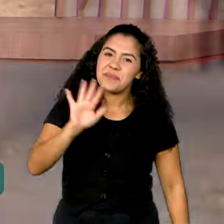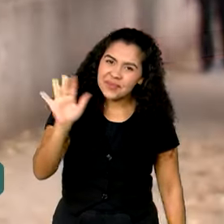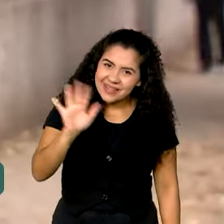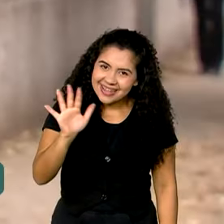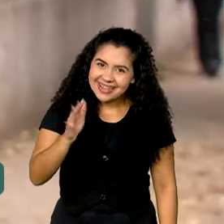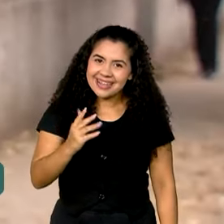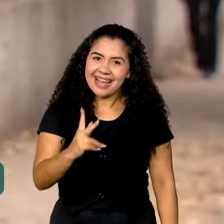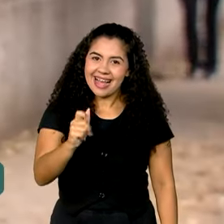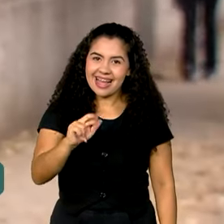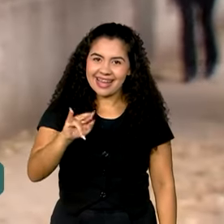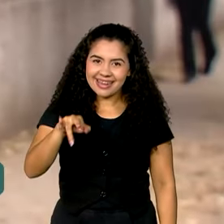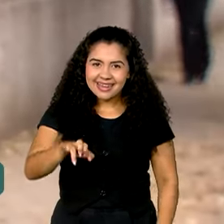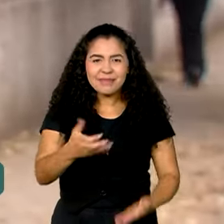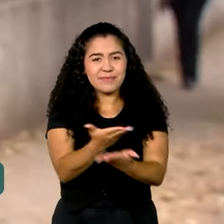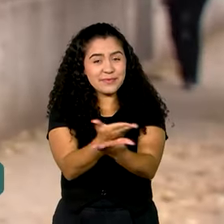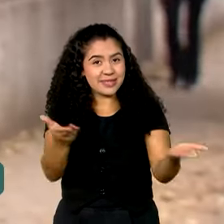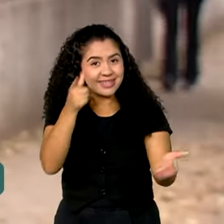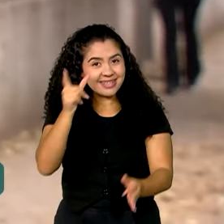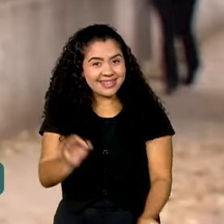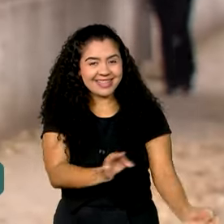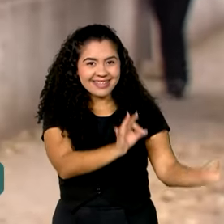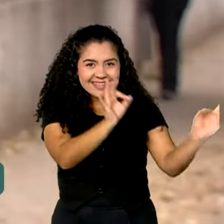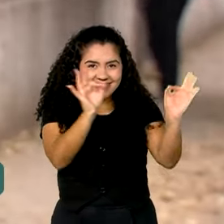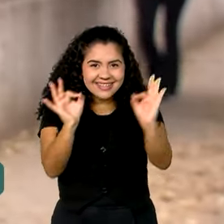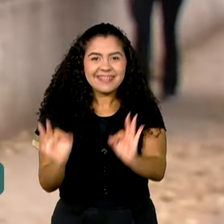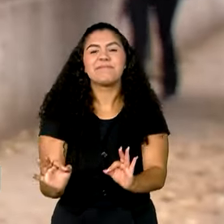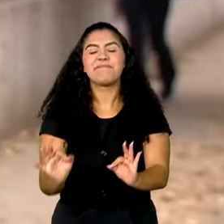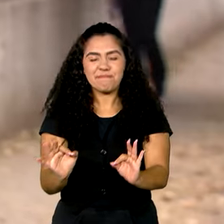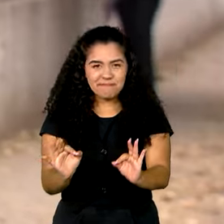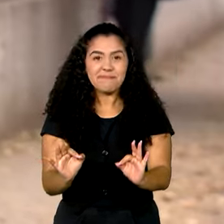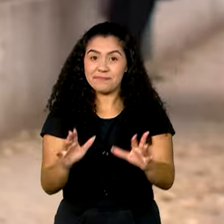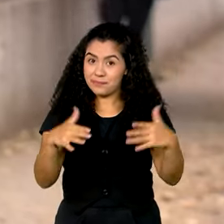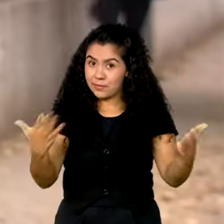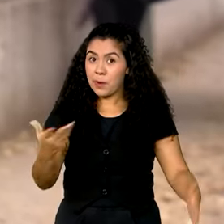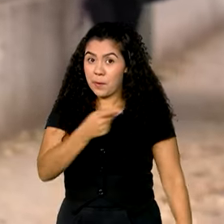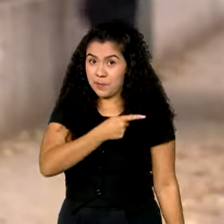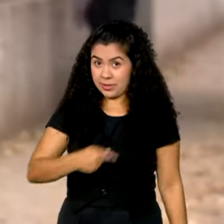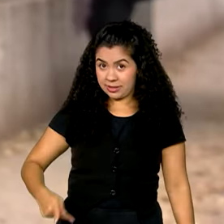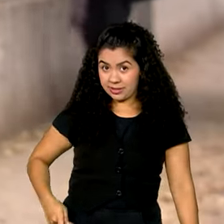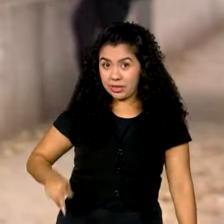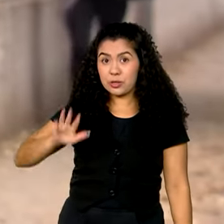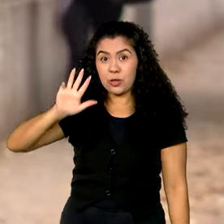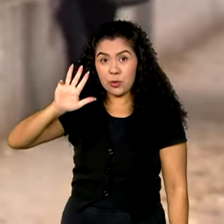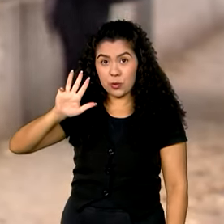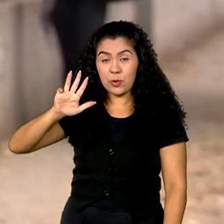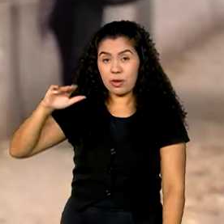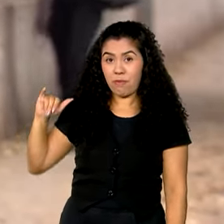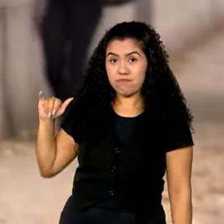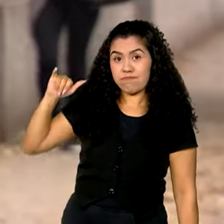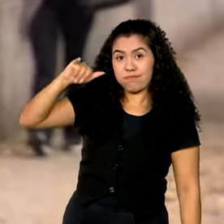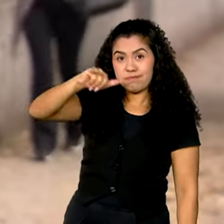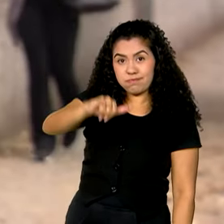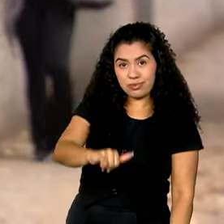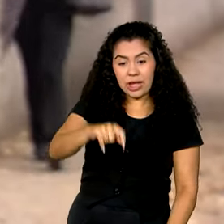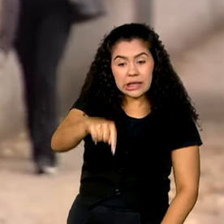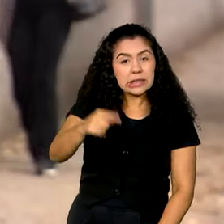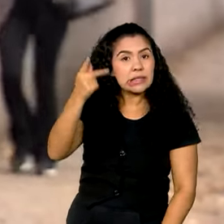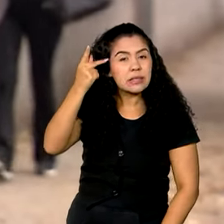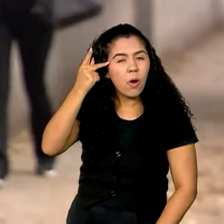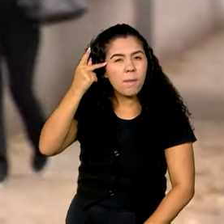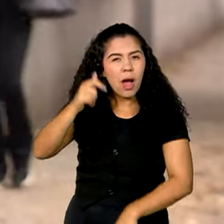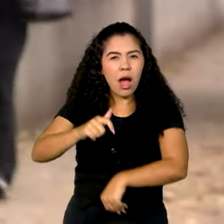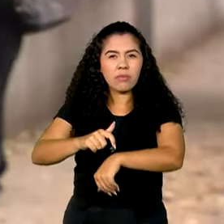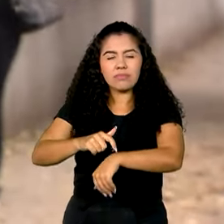Karine, para você também, para todo mundo que está nos assistindo. Olha, o presidente Lula chega aqui a São Paulo apenas